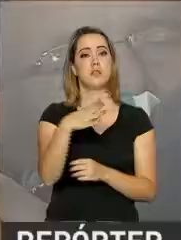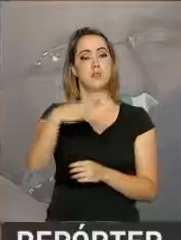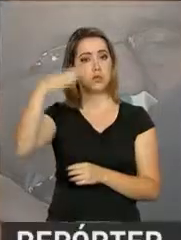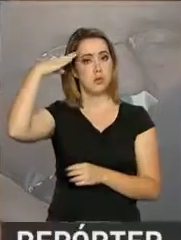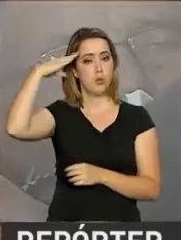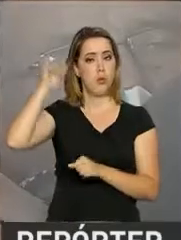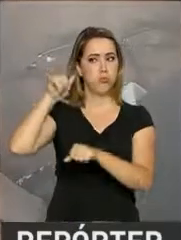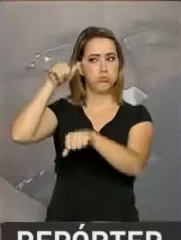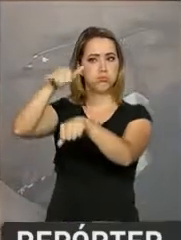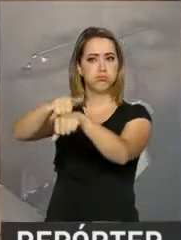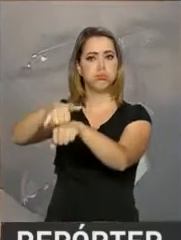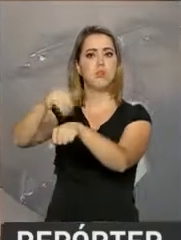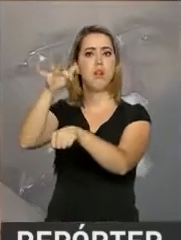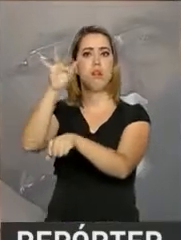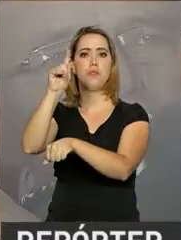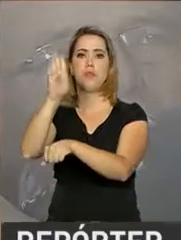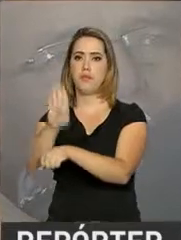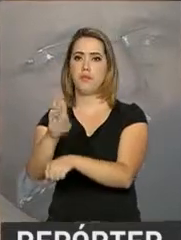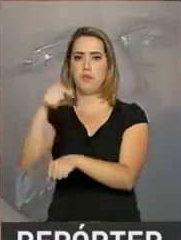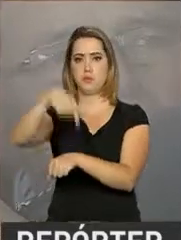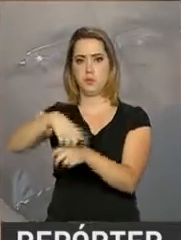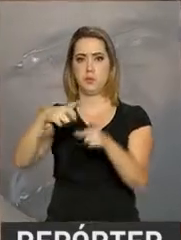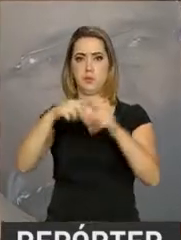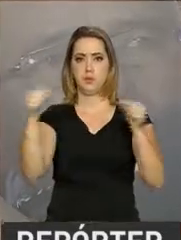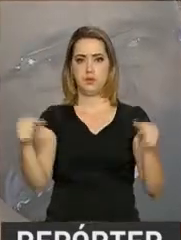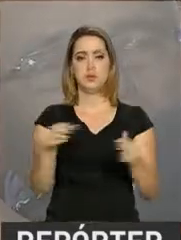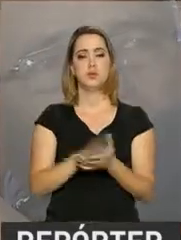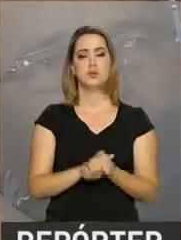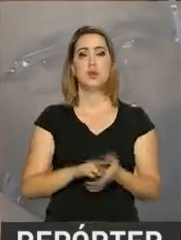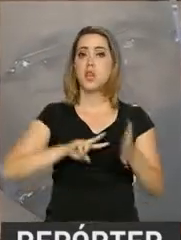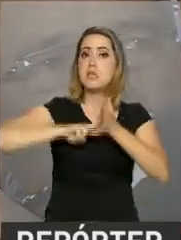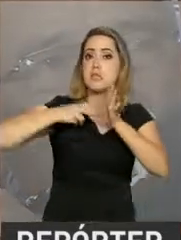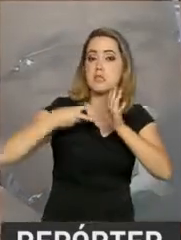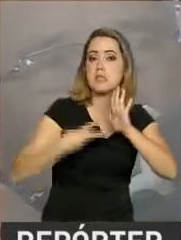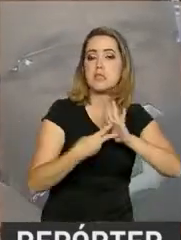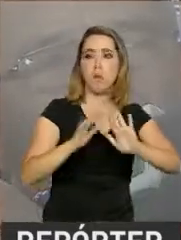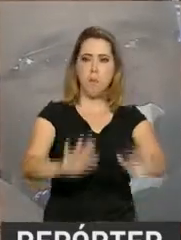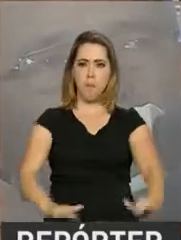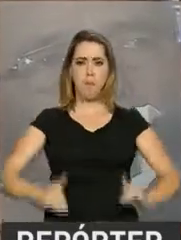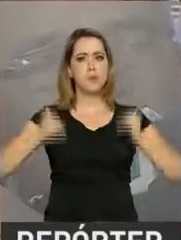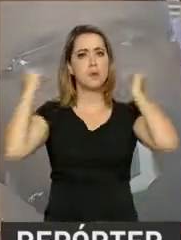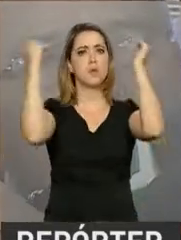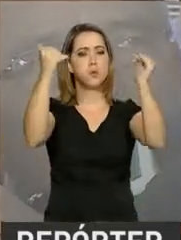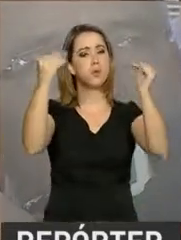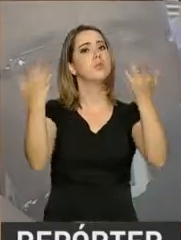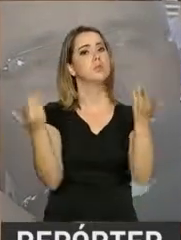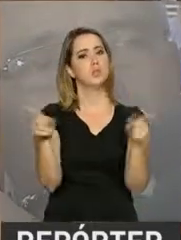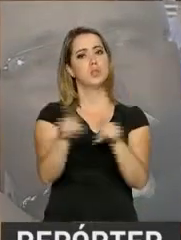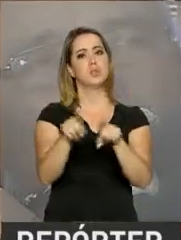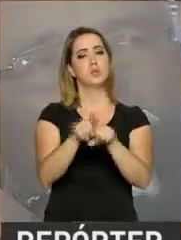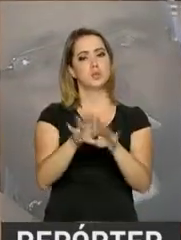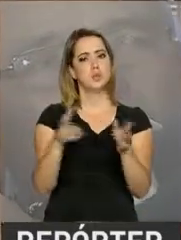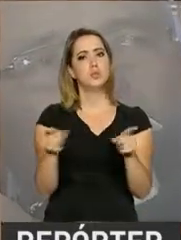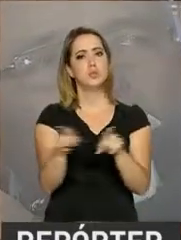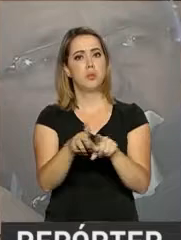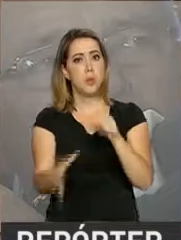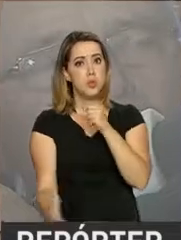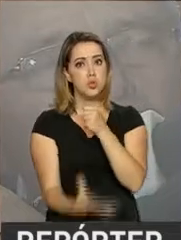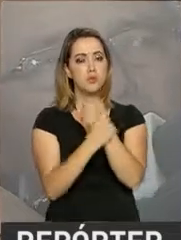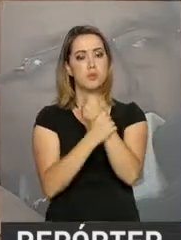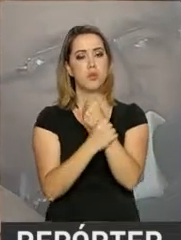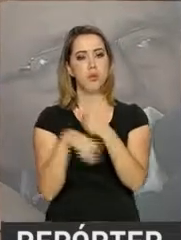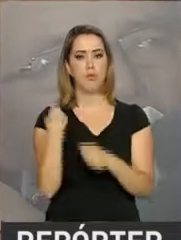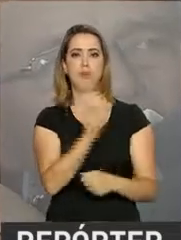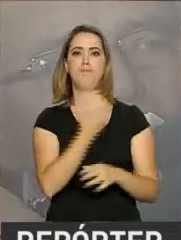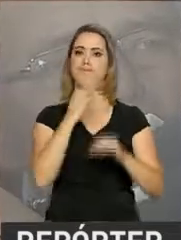ele vai representar um grande salto em termos de soberania um enorme salto em termos de segurança das